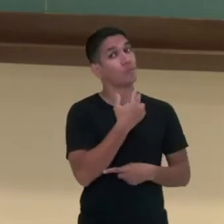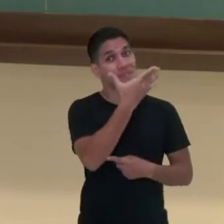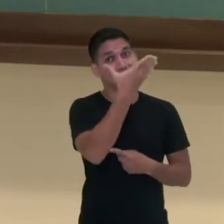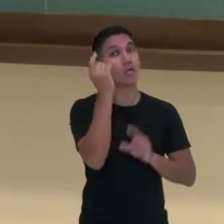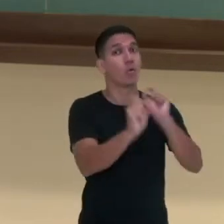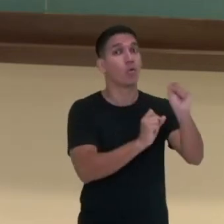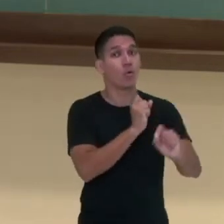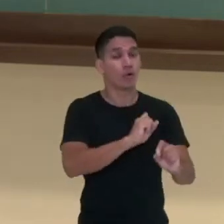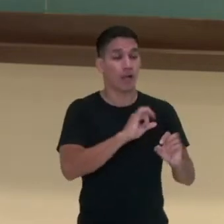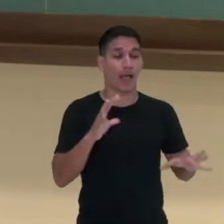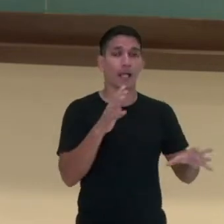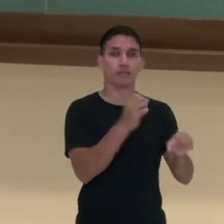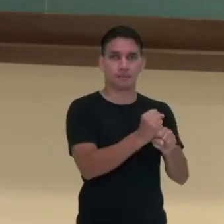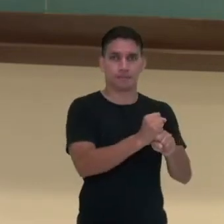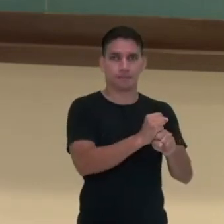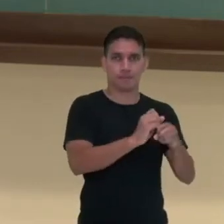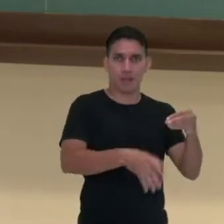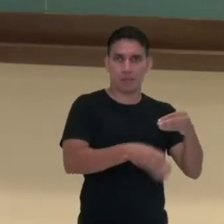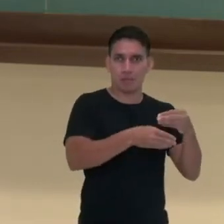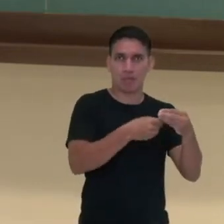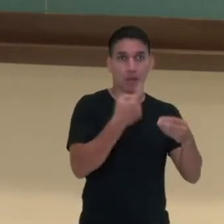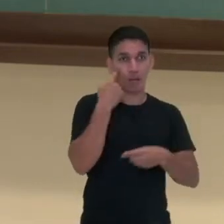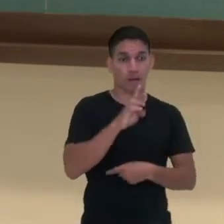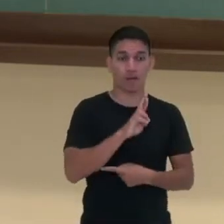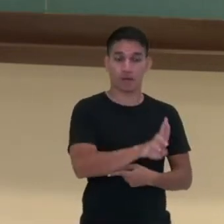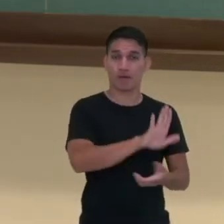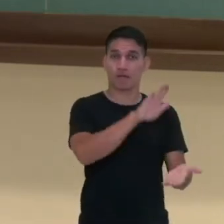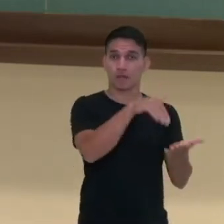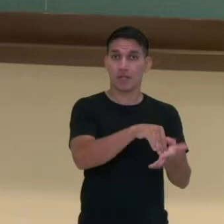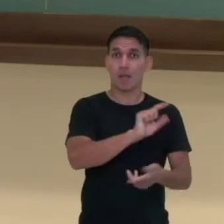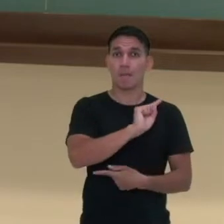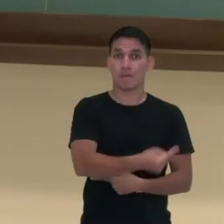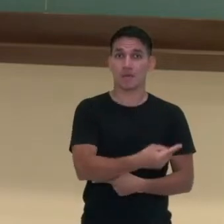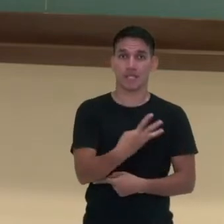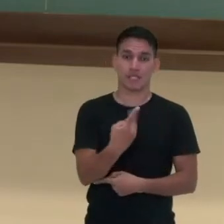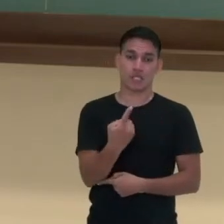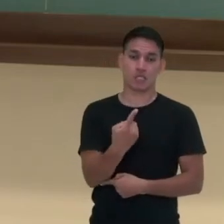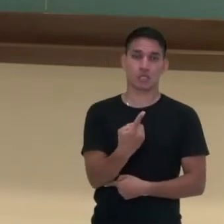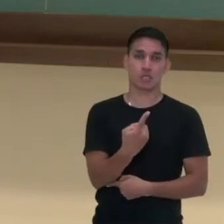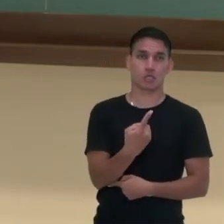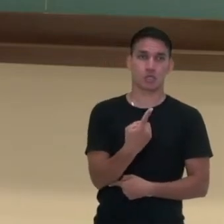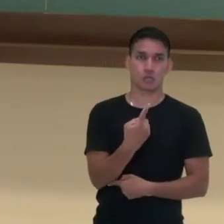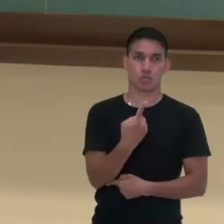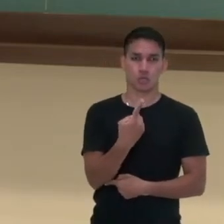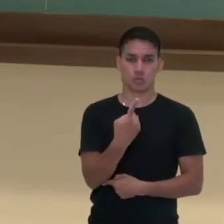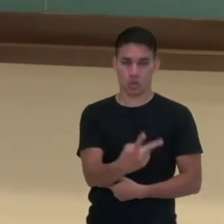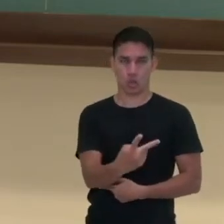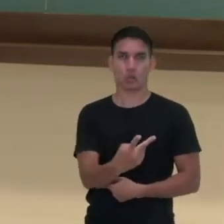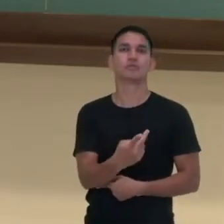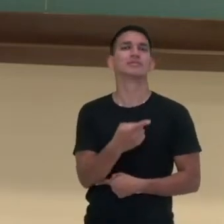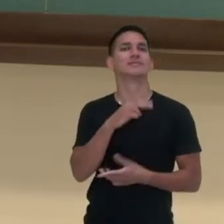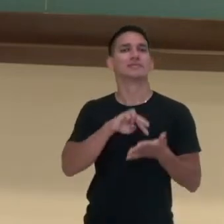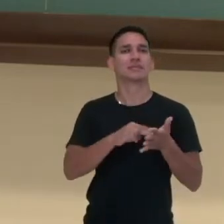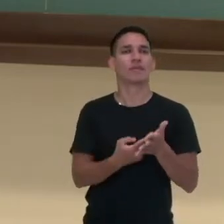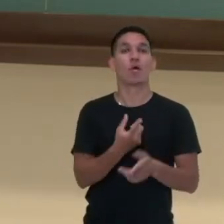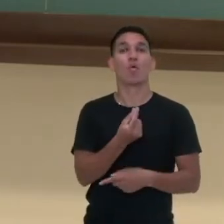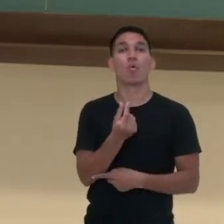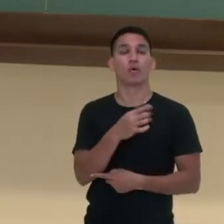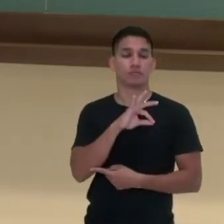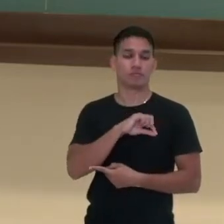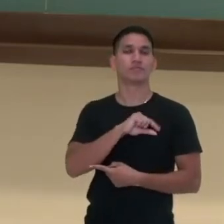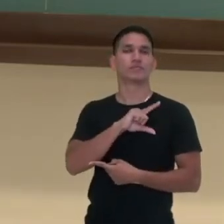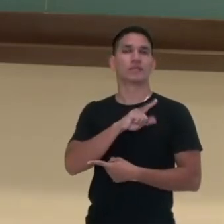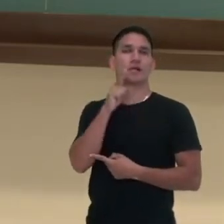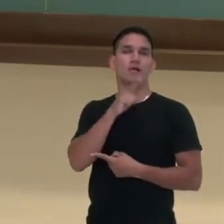de somar os valores. Quando eu faço a soma, eu chego no valor de 1.312, que é quanto vai arrecadar no